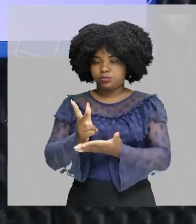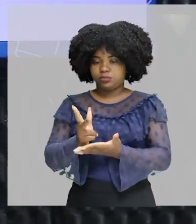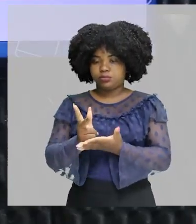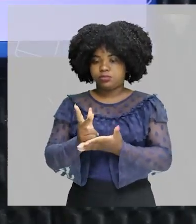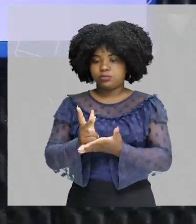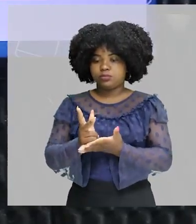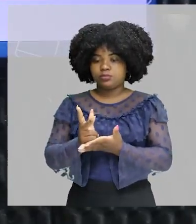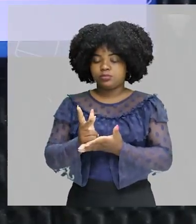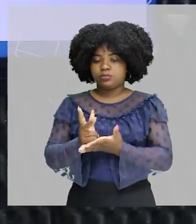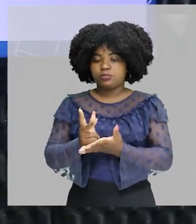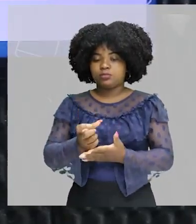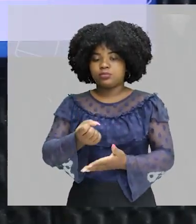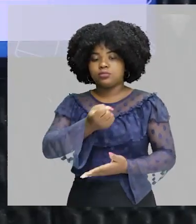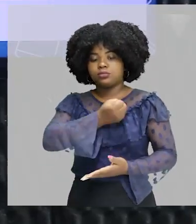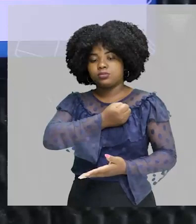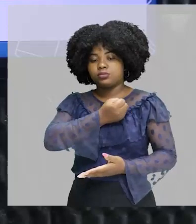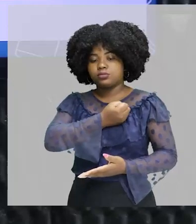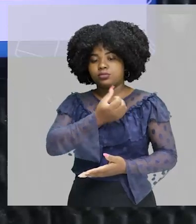um número